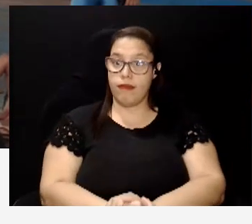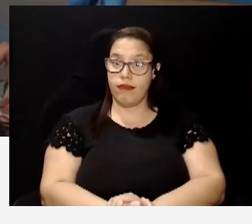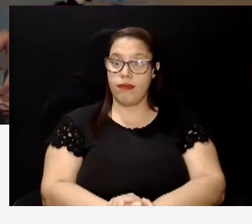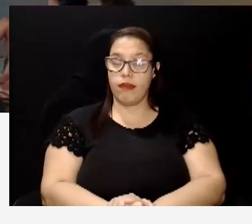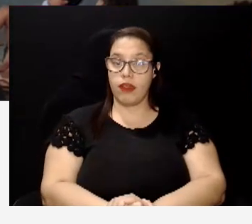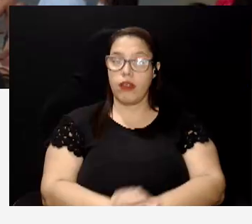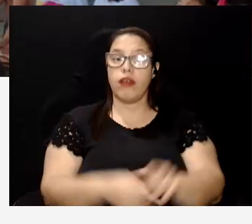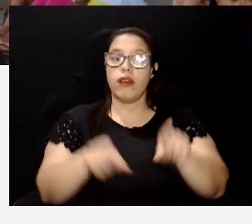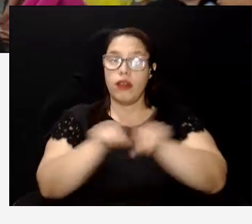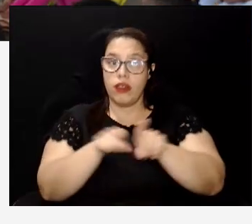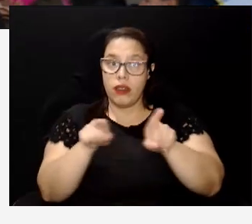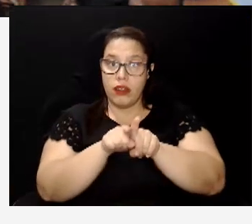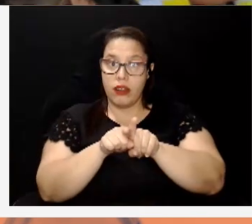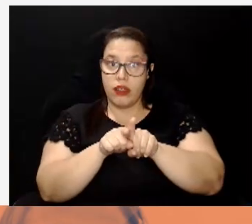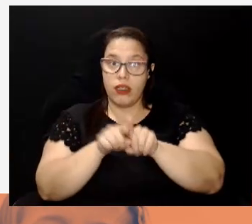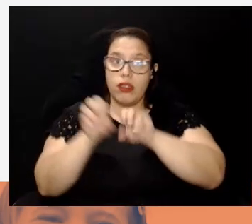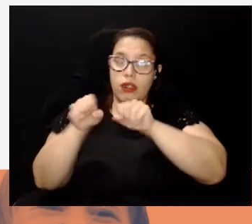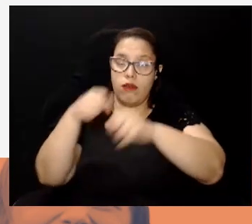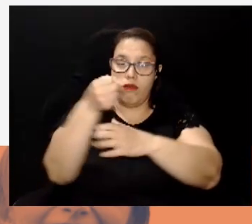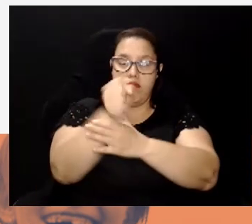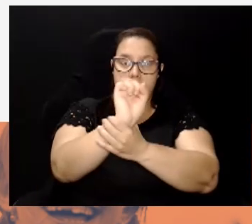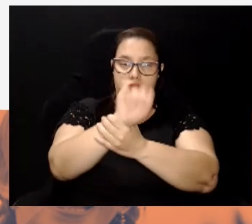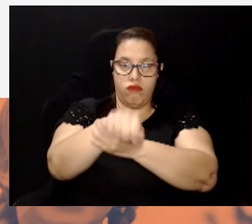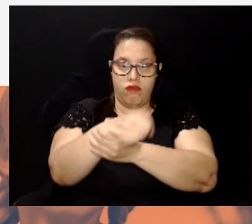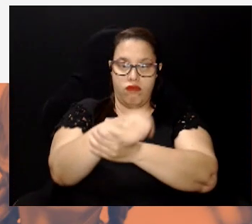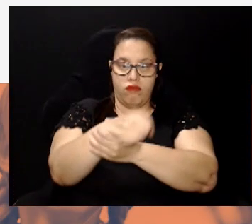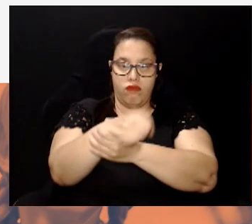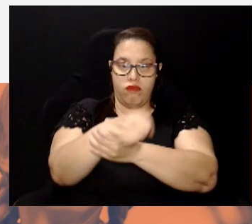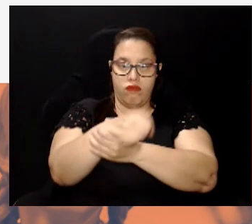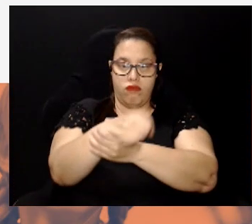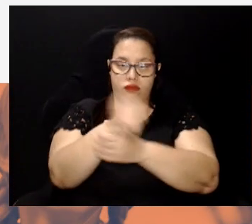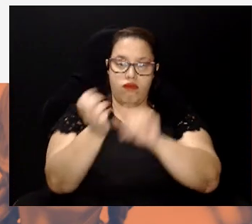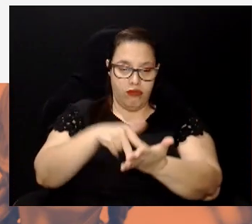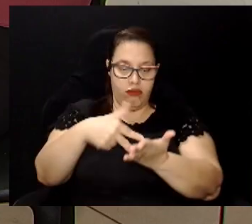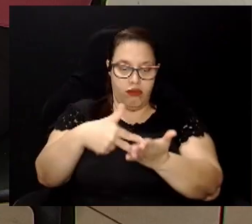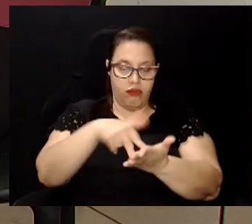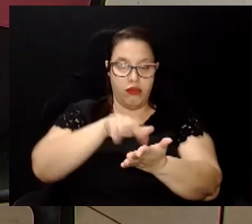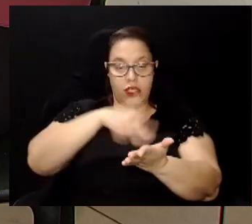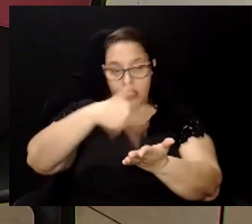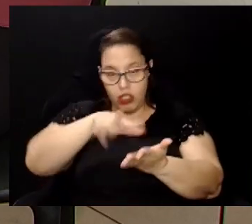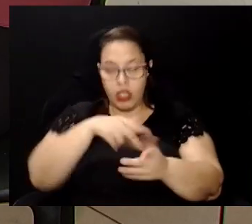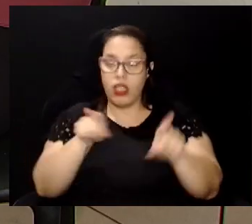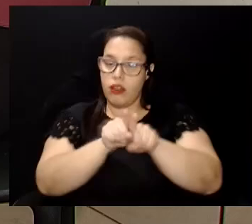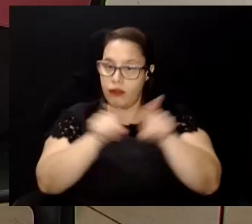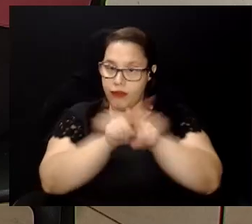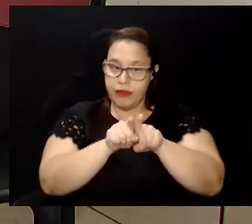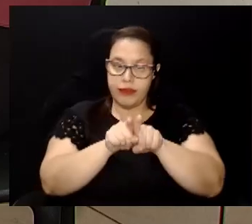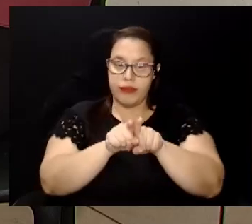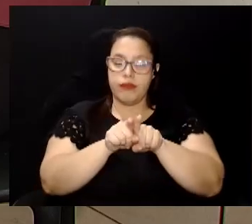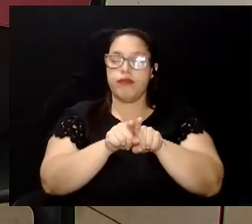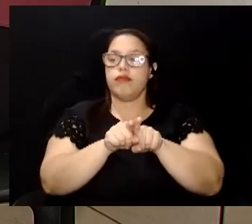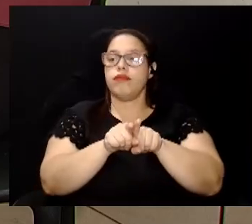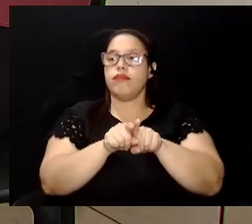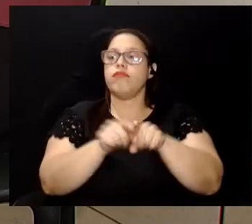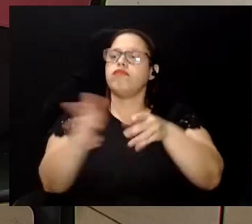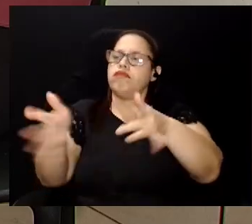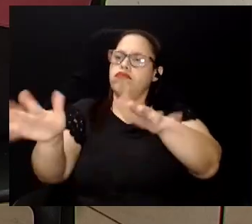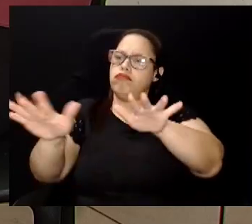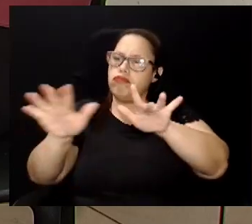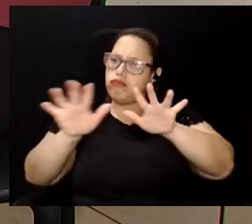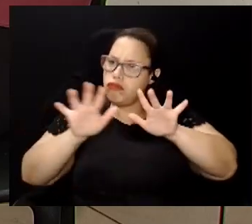tem aula de alongamento e a gente também tem aula de dança. E o pessoal vem e aproveita e